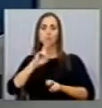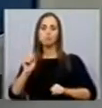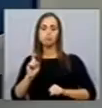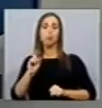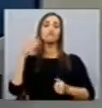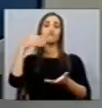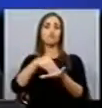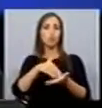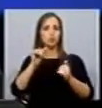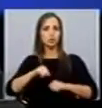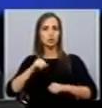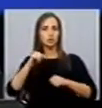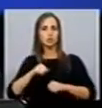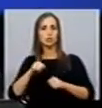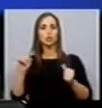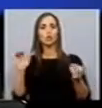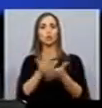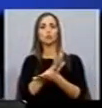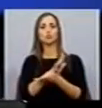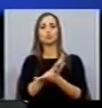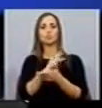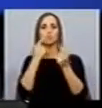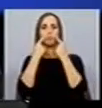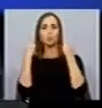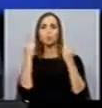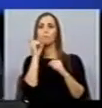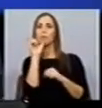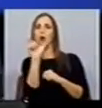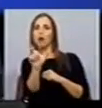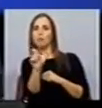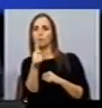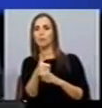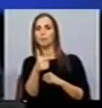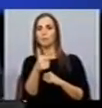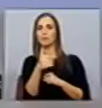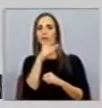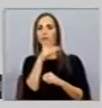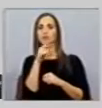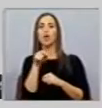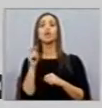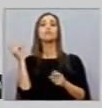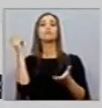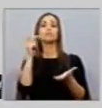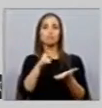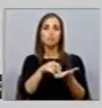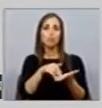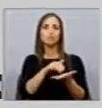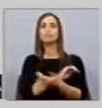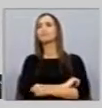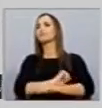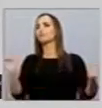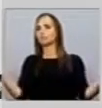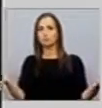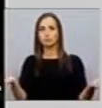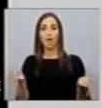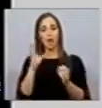muito bem os jornalistas do Público, utilizando uma expressão que eu já não ouvi há algum tempo, a verdade é que ela chegou a espatifou-se. Portanto, foi mesmo isso que